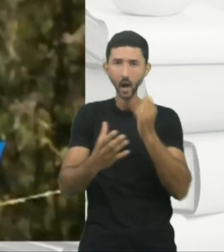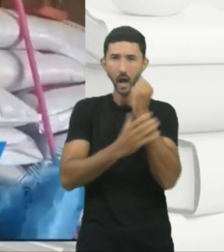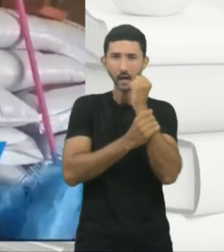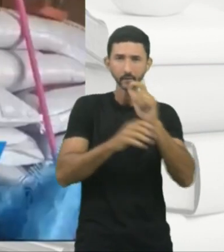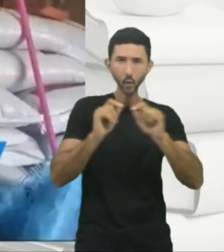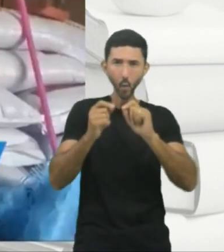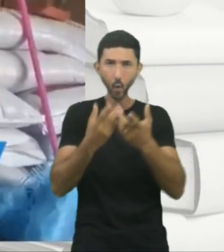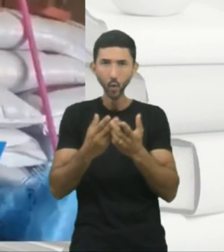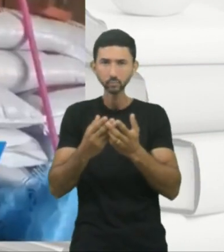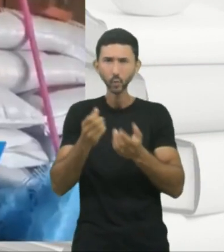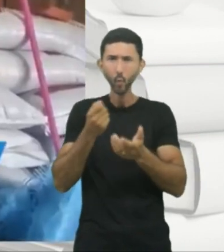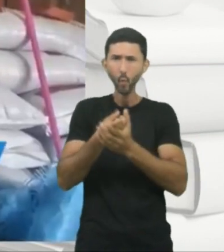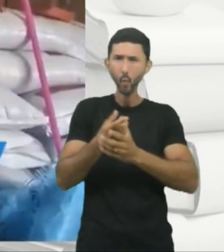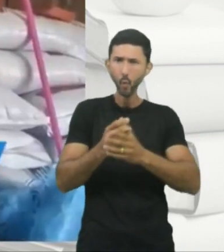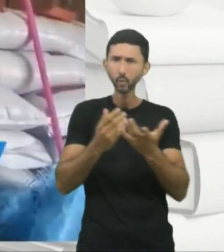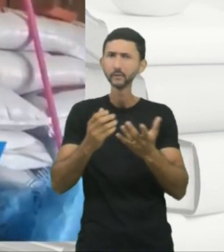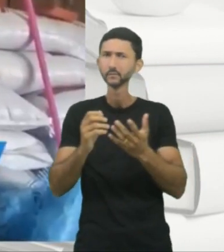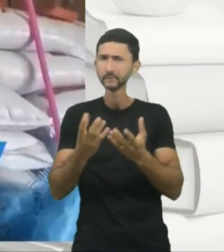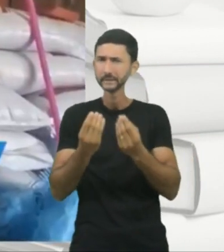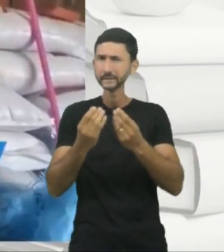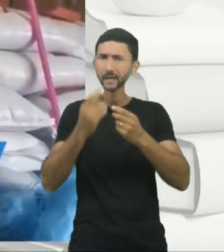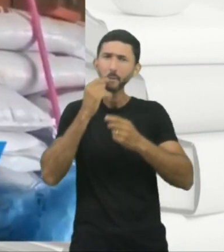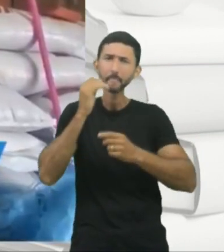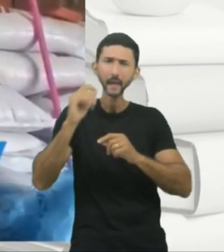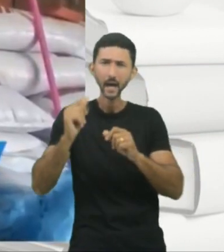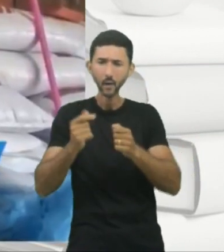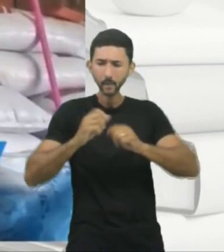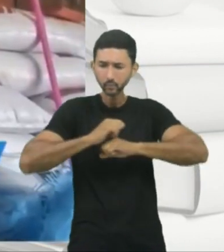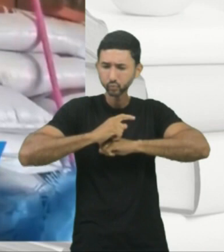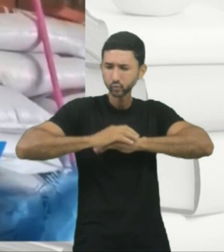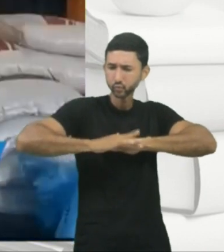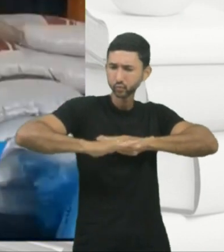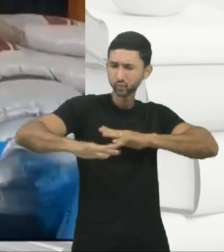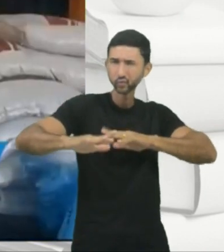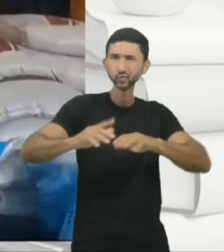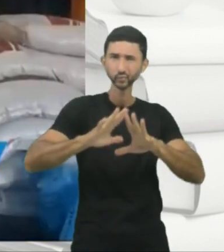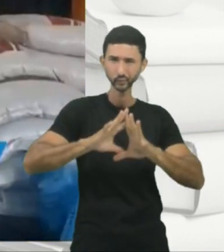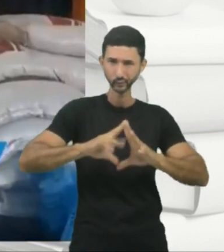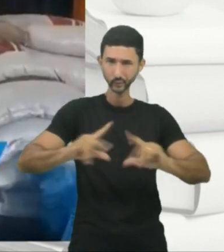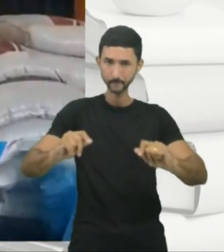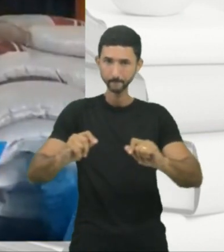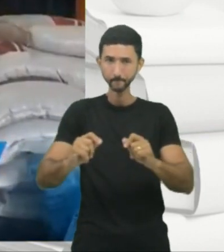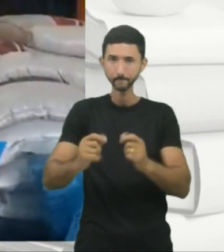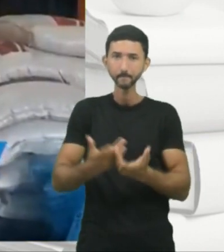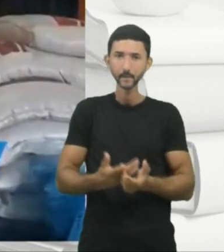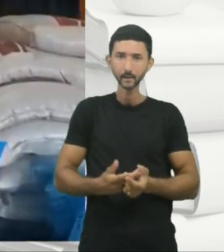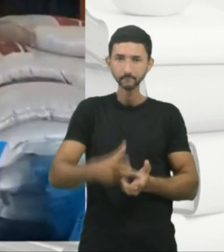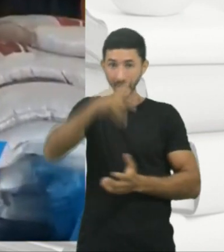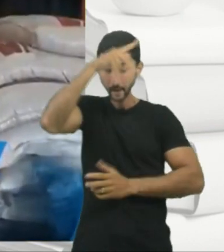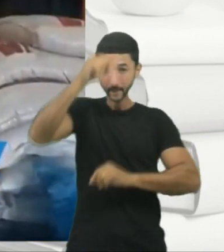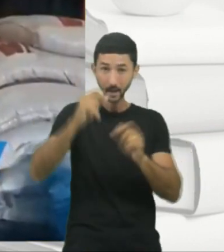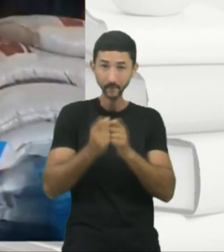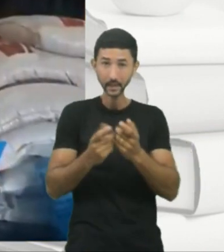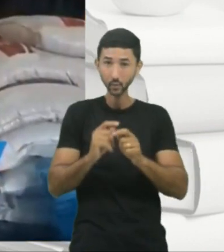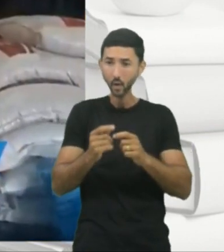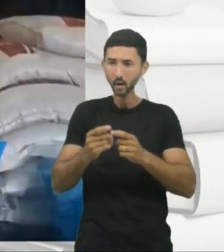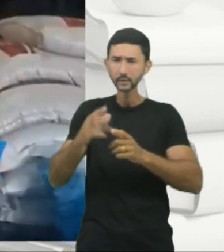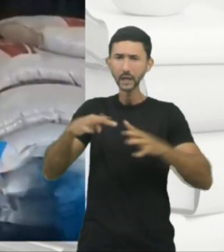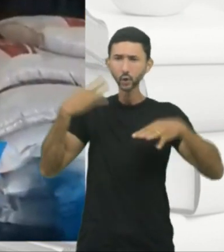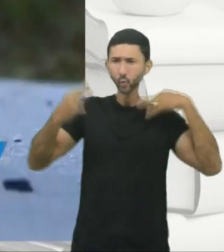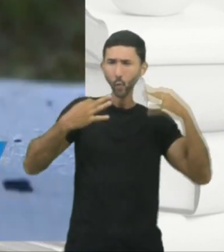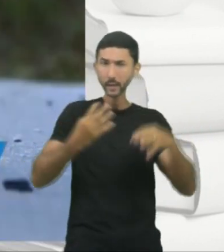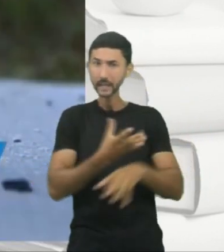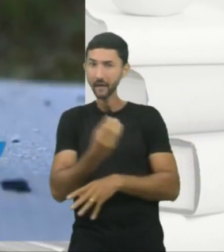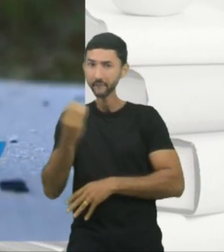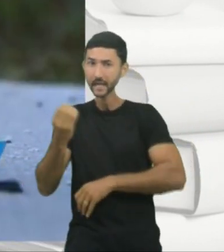Joaquim comprou 2,5 toneladas de sal para aliviar os transtornos com a neve. Os prefeitos da região pedem que os turistas só viajem para a